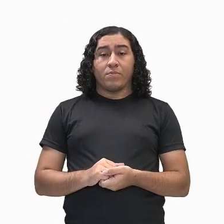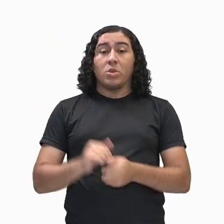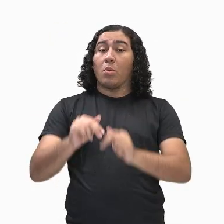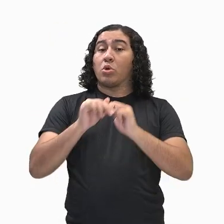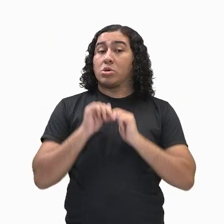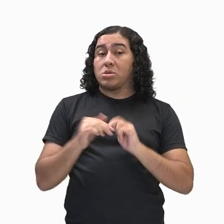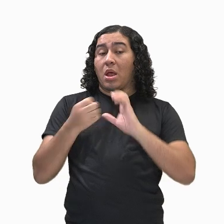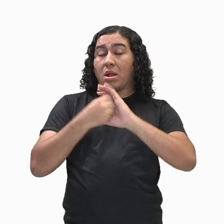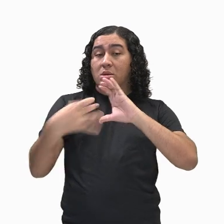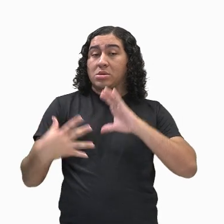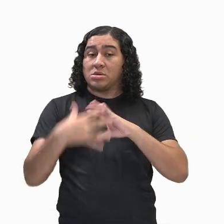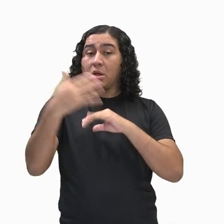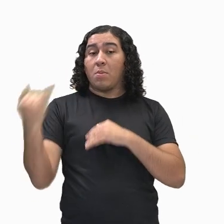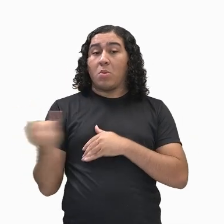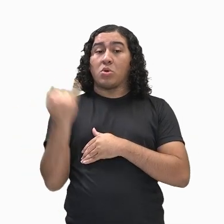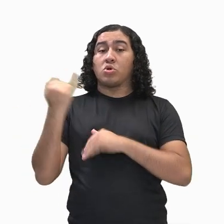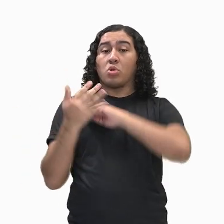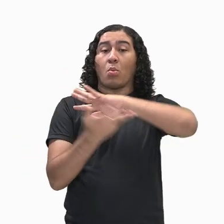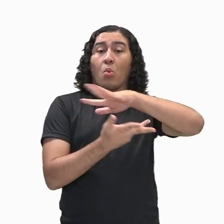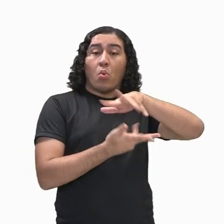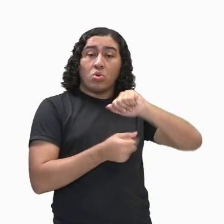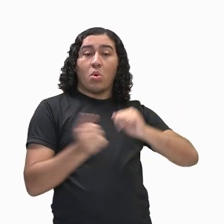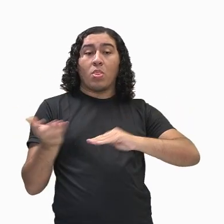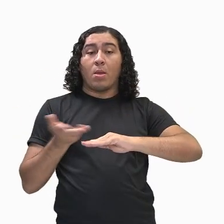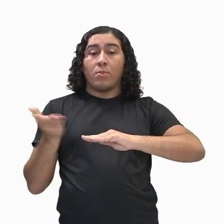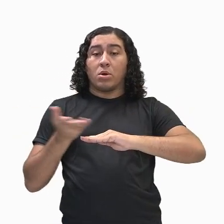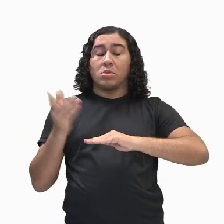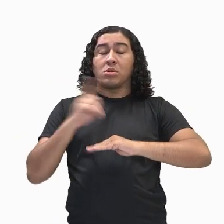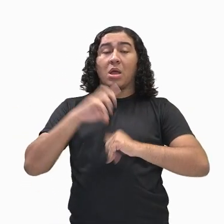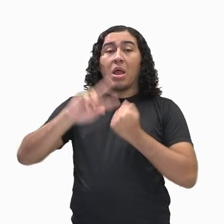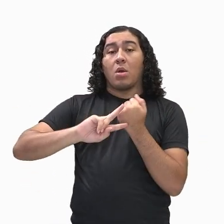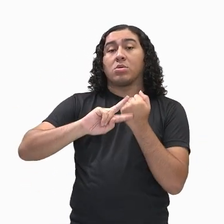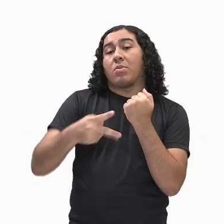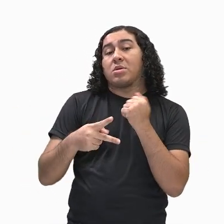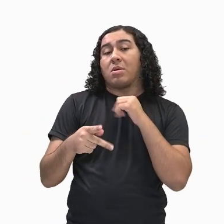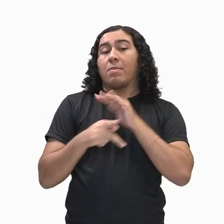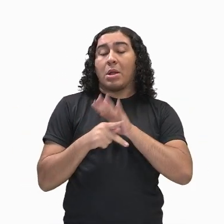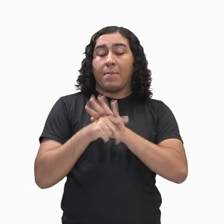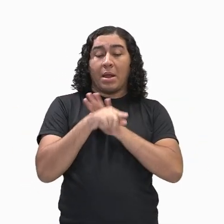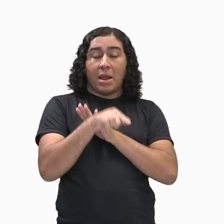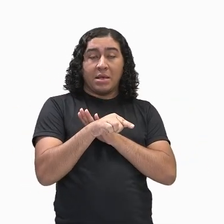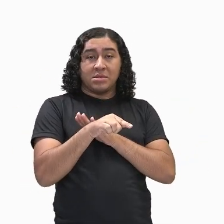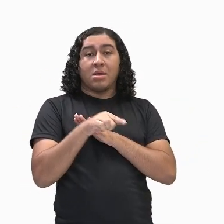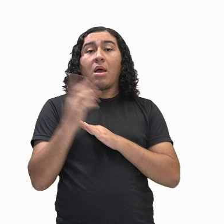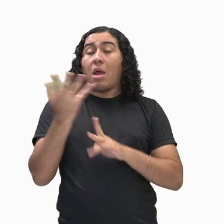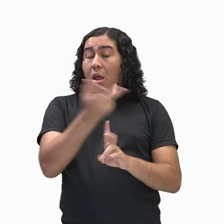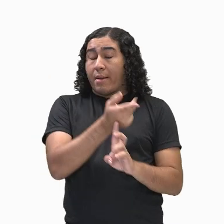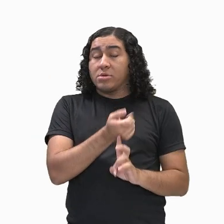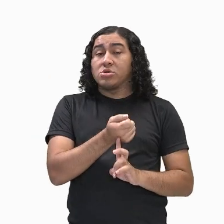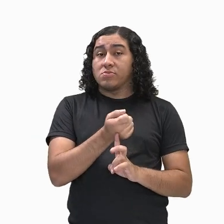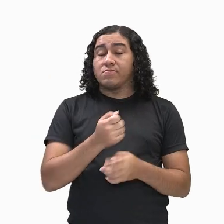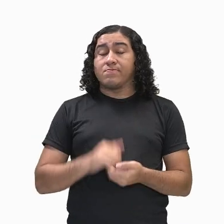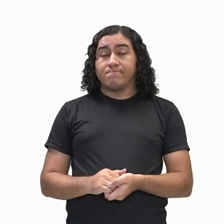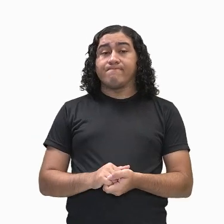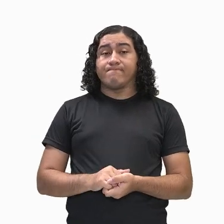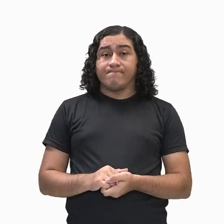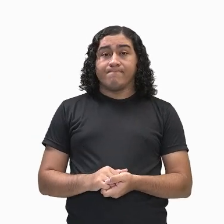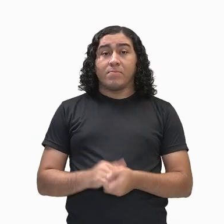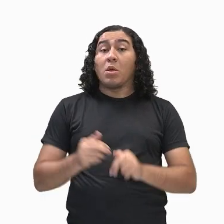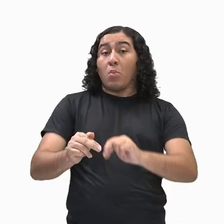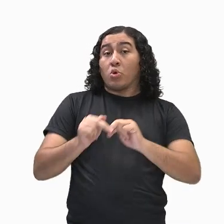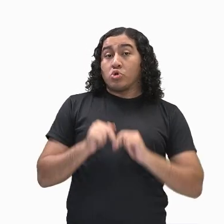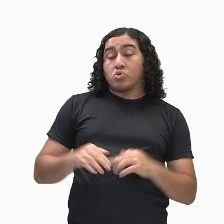as características relevantes do mundo contemporâneo refletem na arte contemporânea. Então, todo